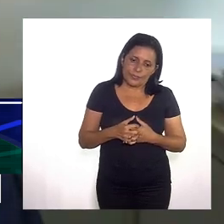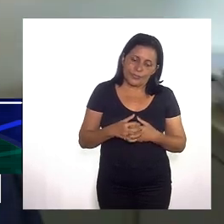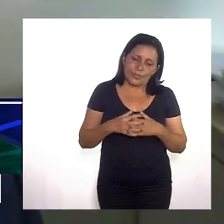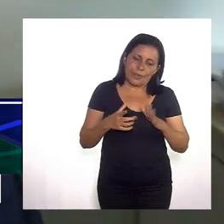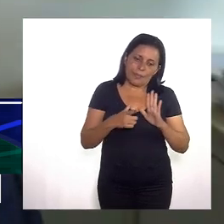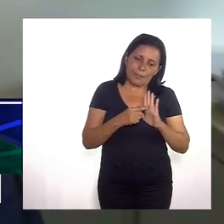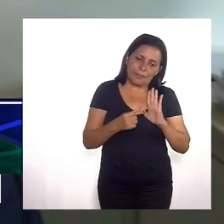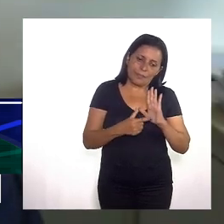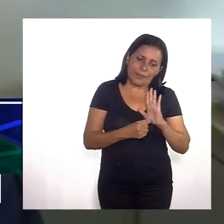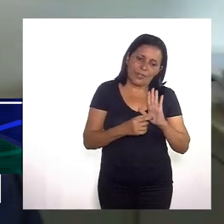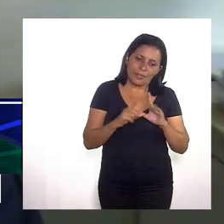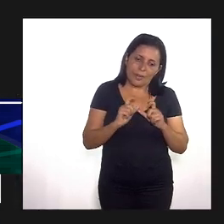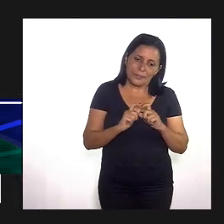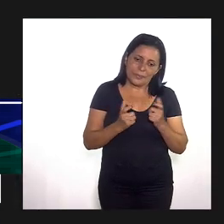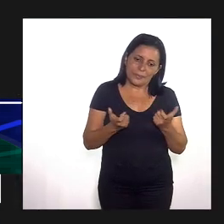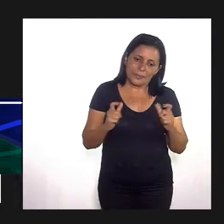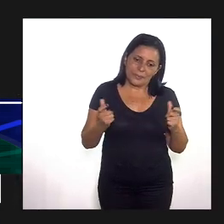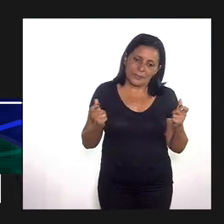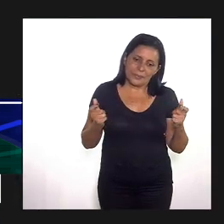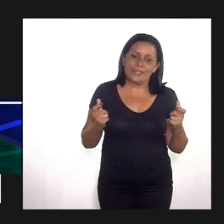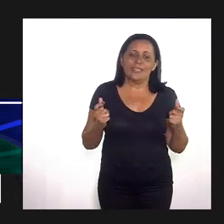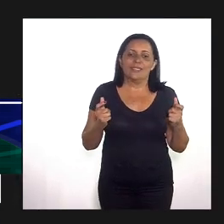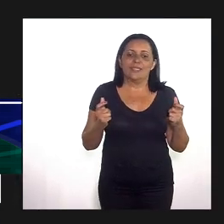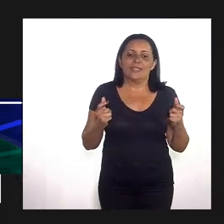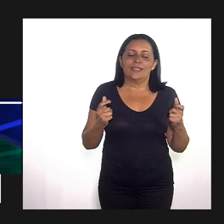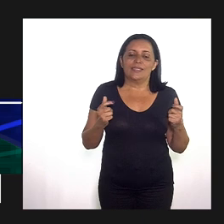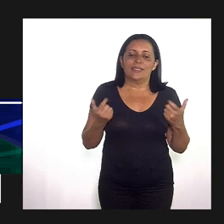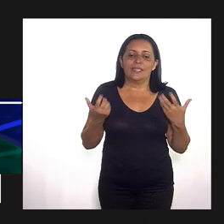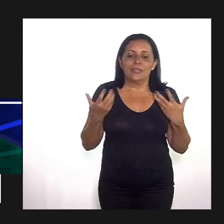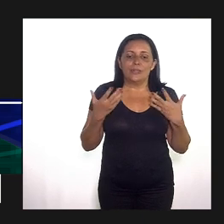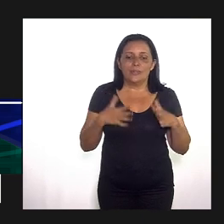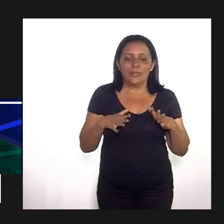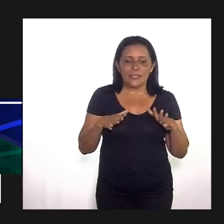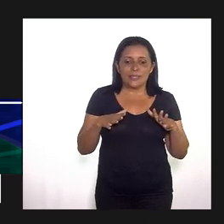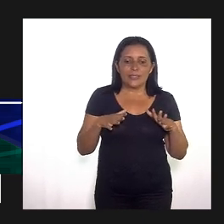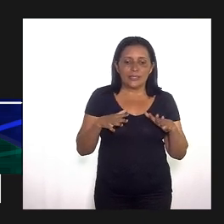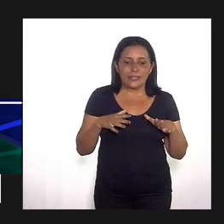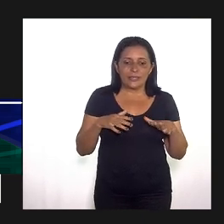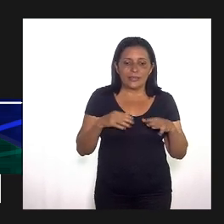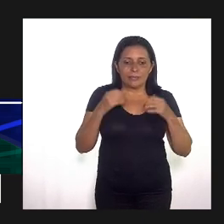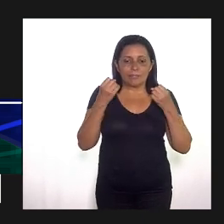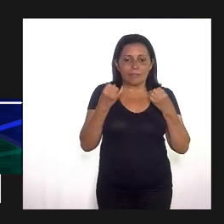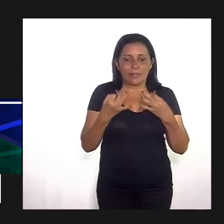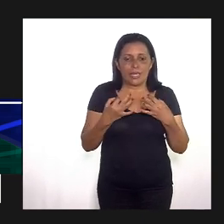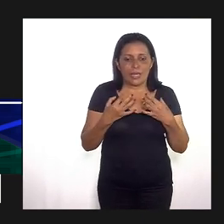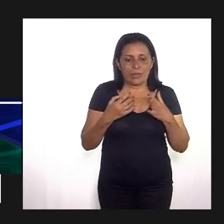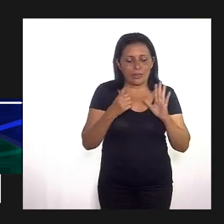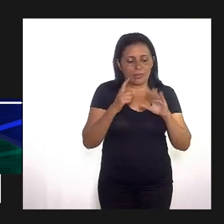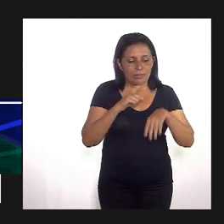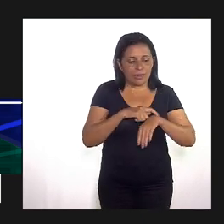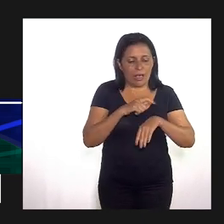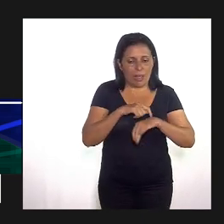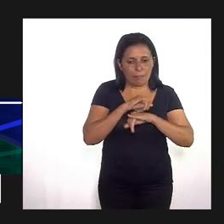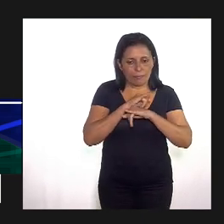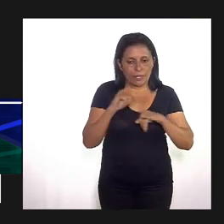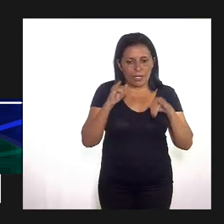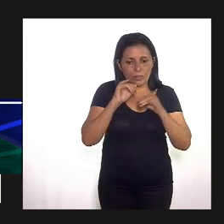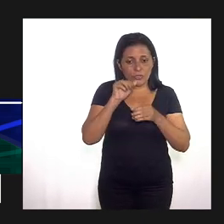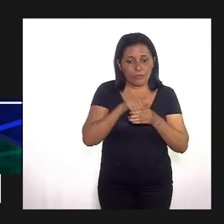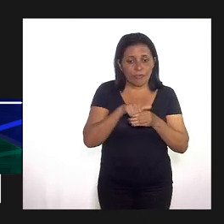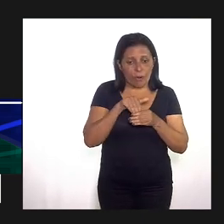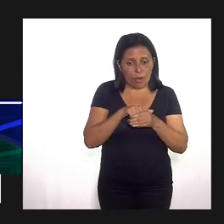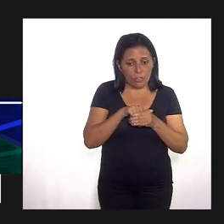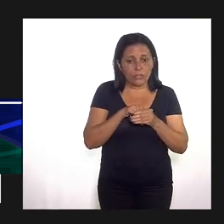bastante extensa, né? Não quis solicitar o tempo, né, para fazer a declaração de voto,